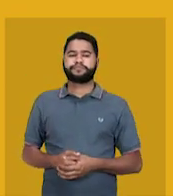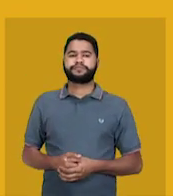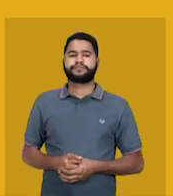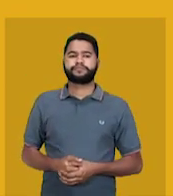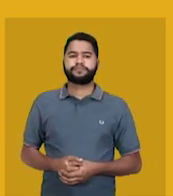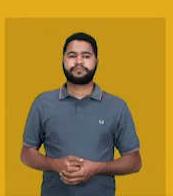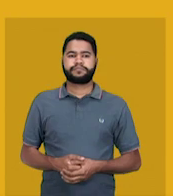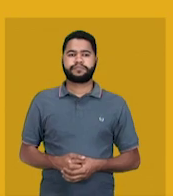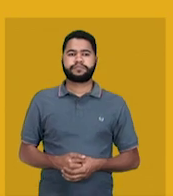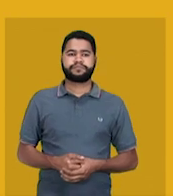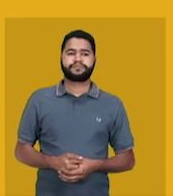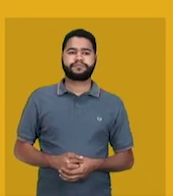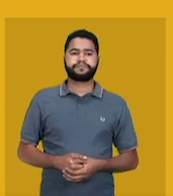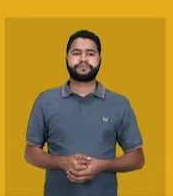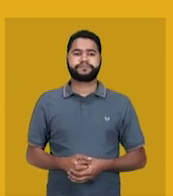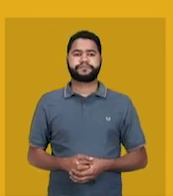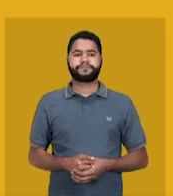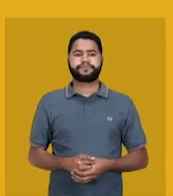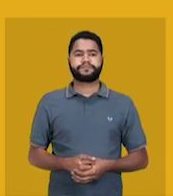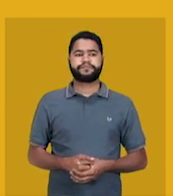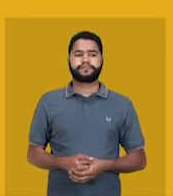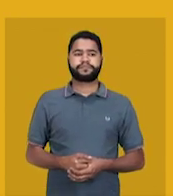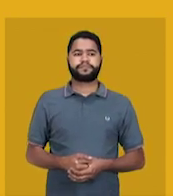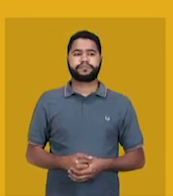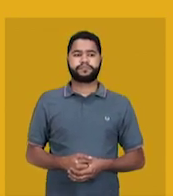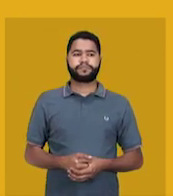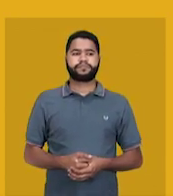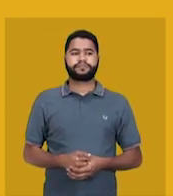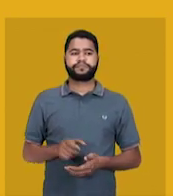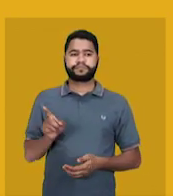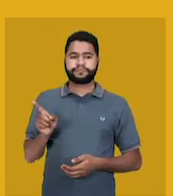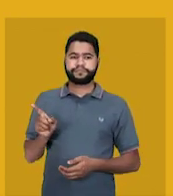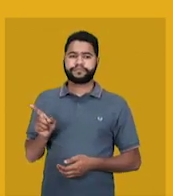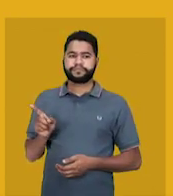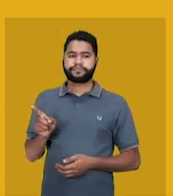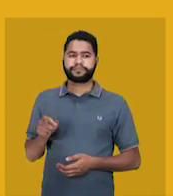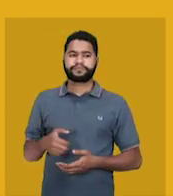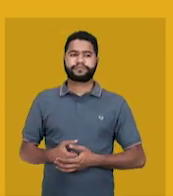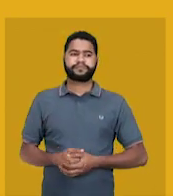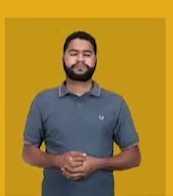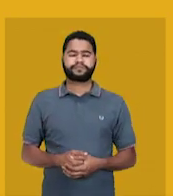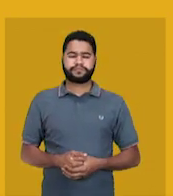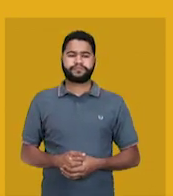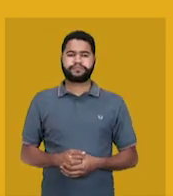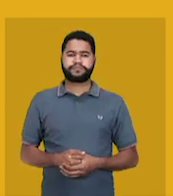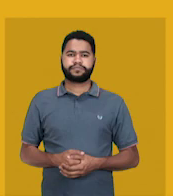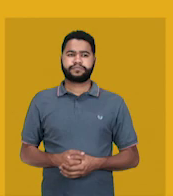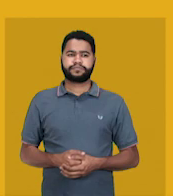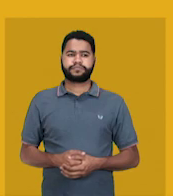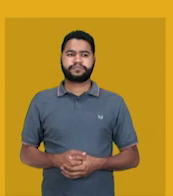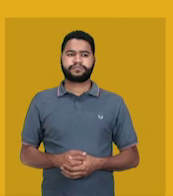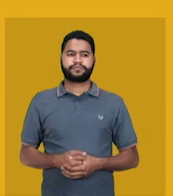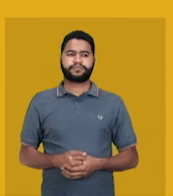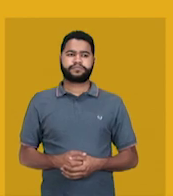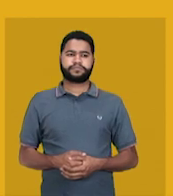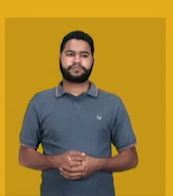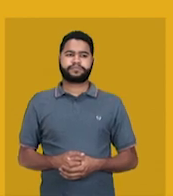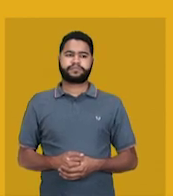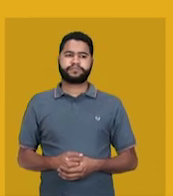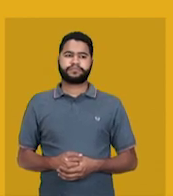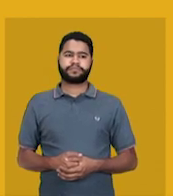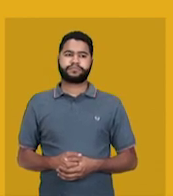como fazer fração 275 sobre 180 = x sobre pin